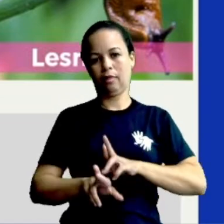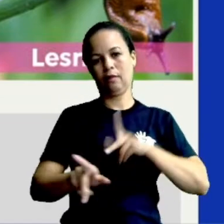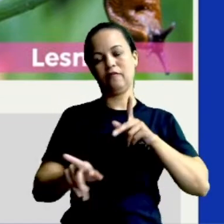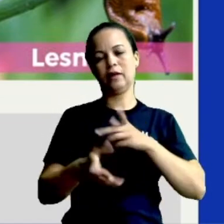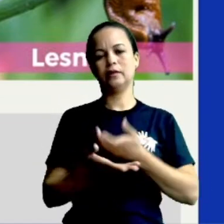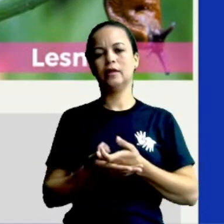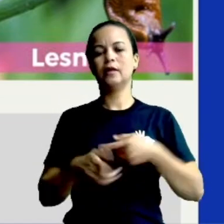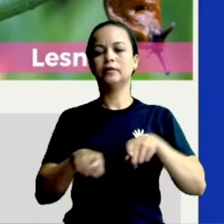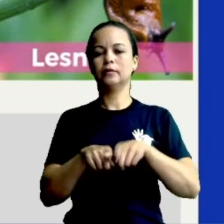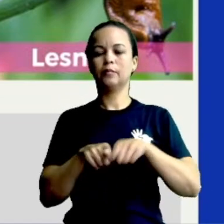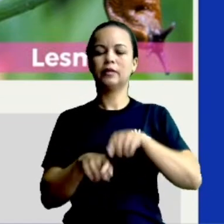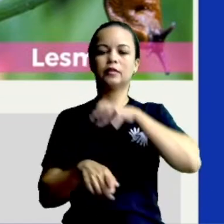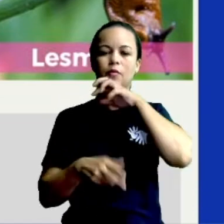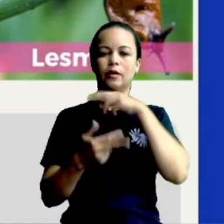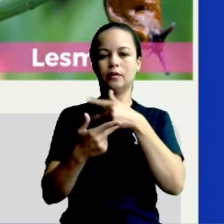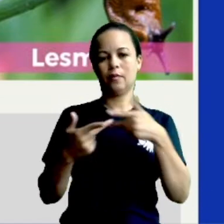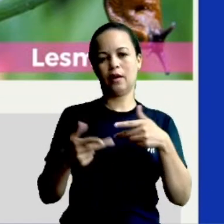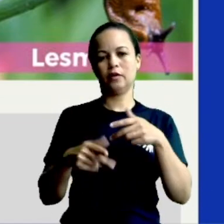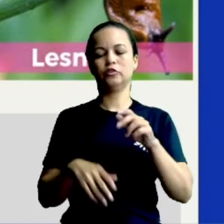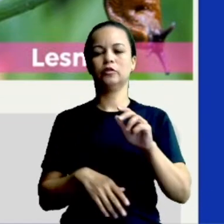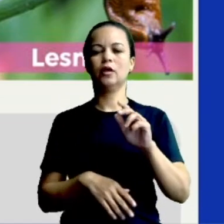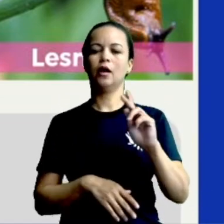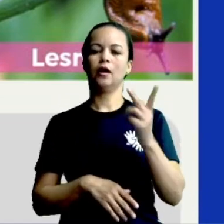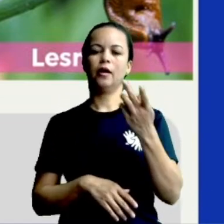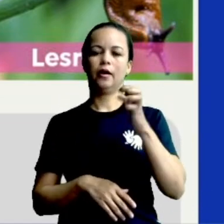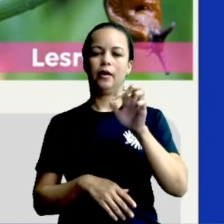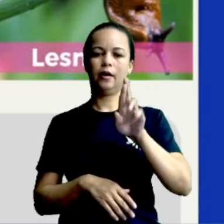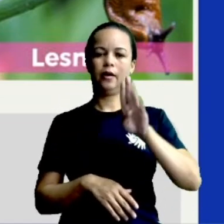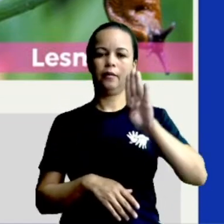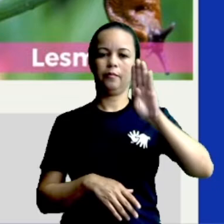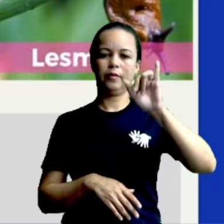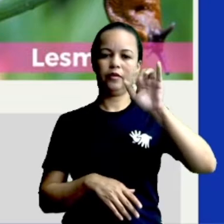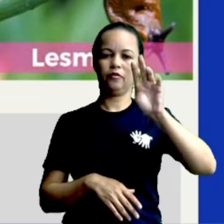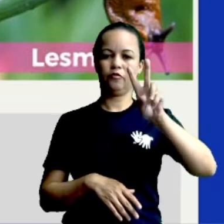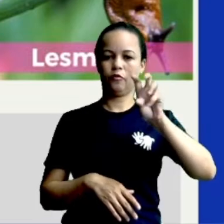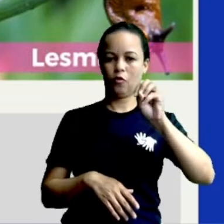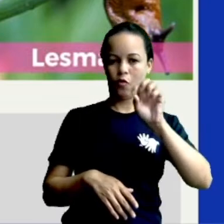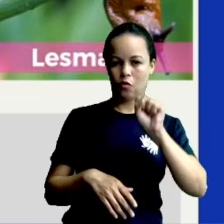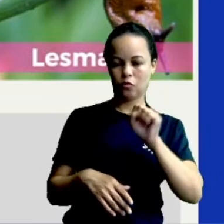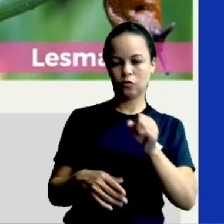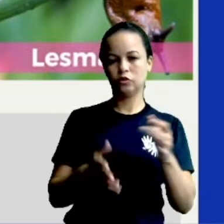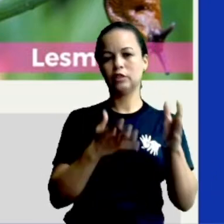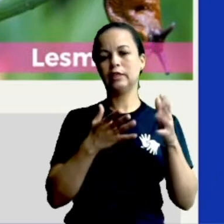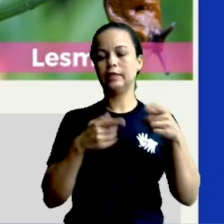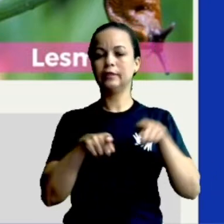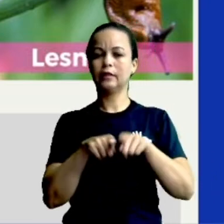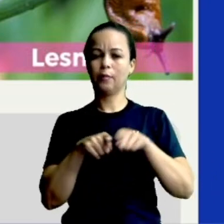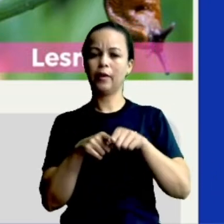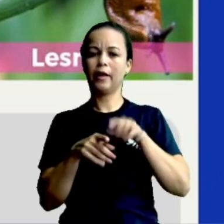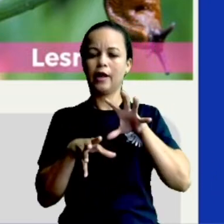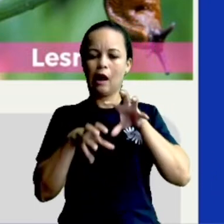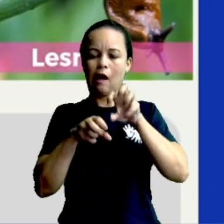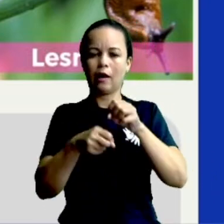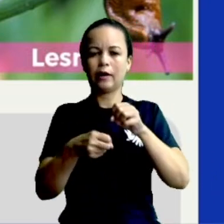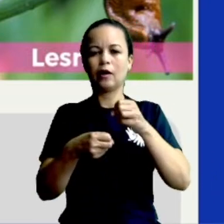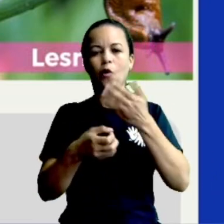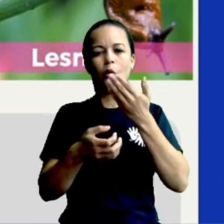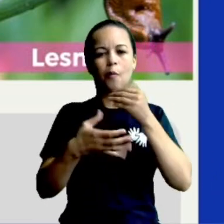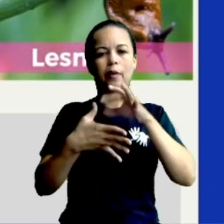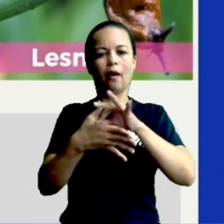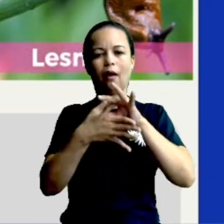animais herbívoros, algumas espécies são carnívoras, se alimentam de outros insetos ou até outros moluscos ou peixes.